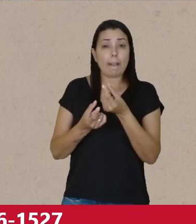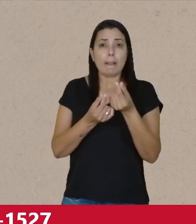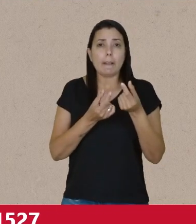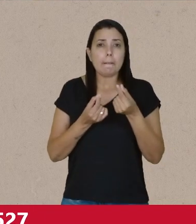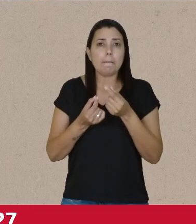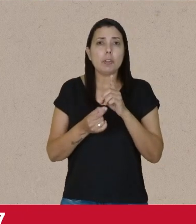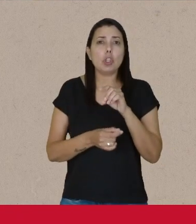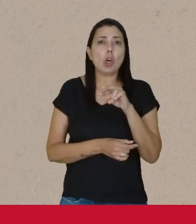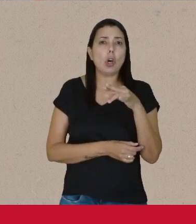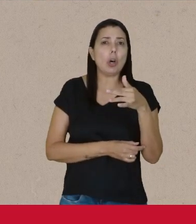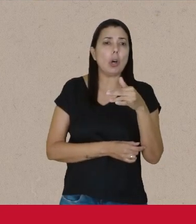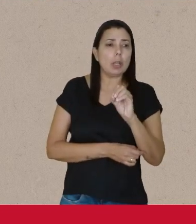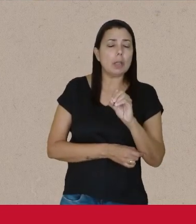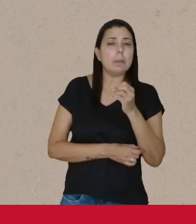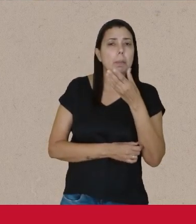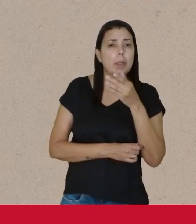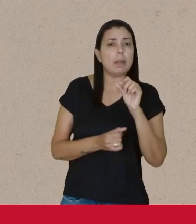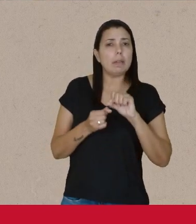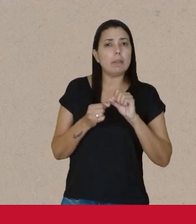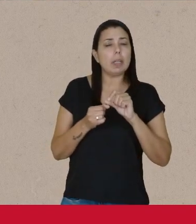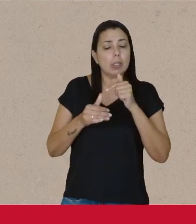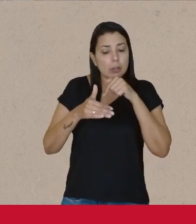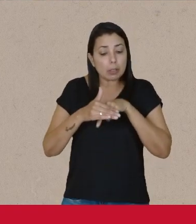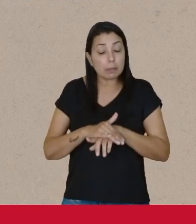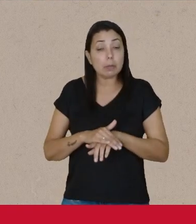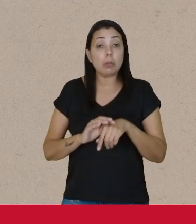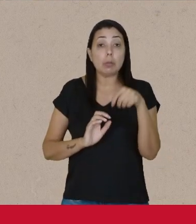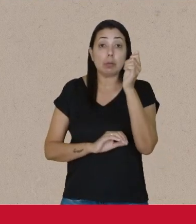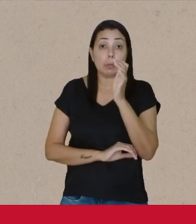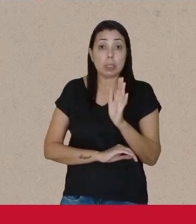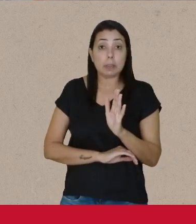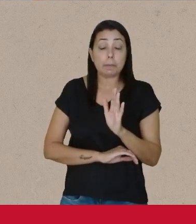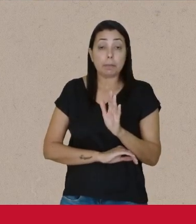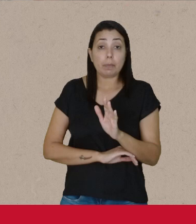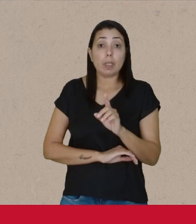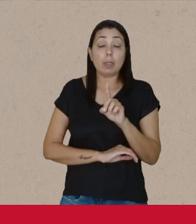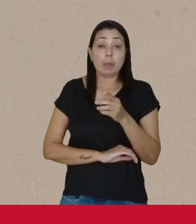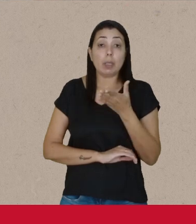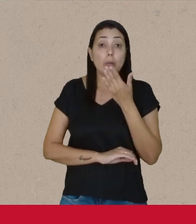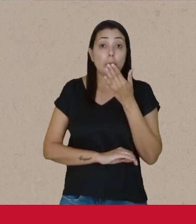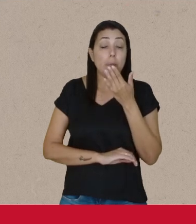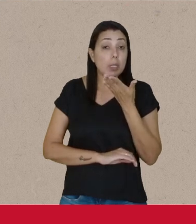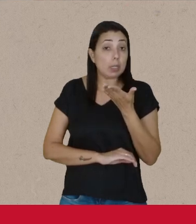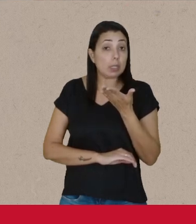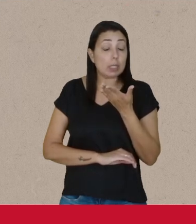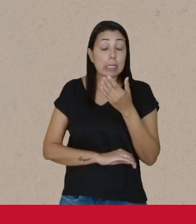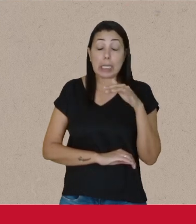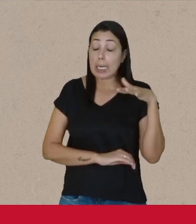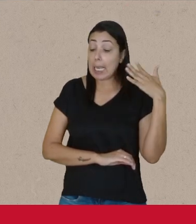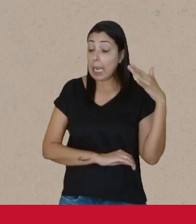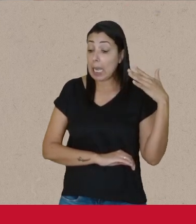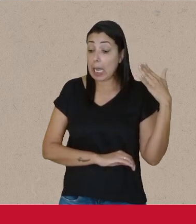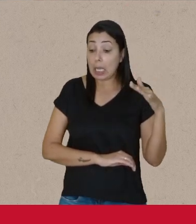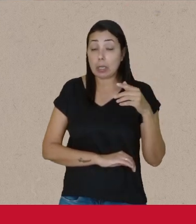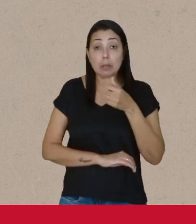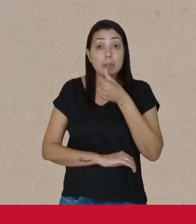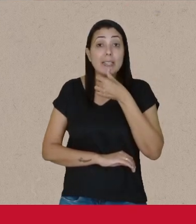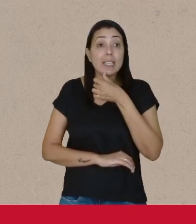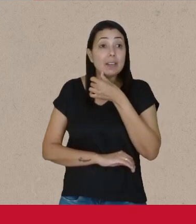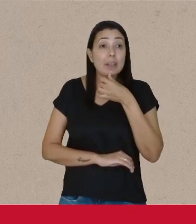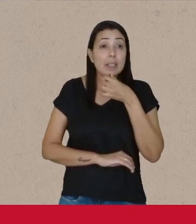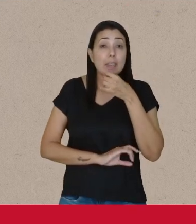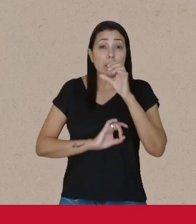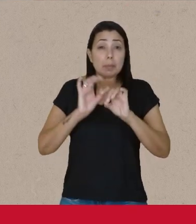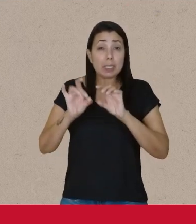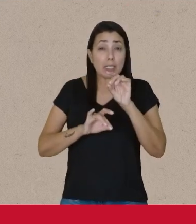preços de bens que são produzidos internamente. E preços de alimentos também, que estão elevadíssimos, sacrificando especialmente